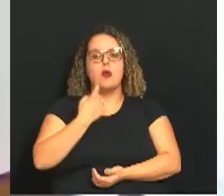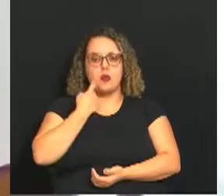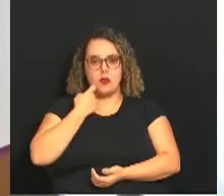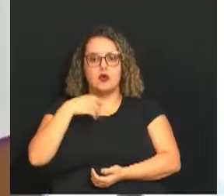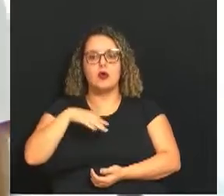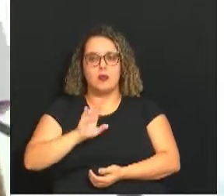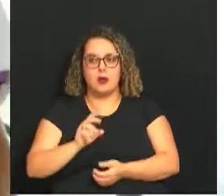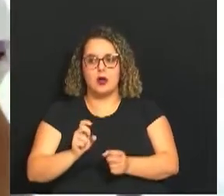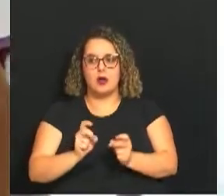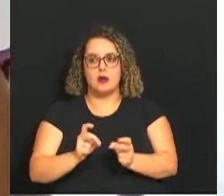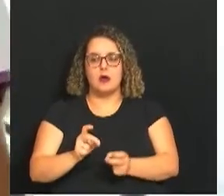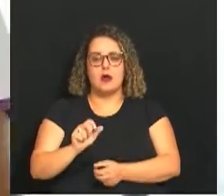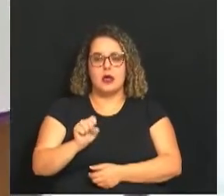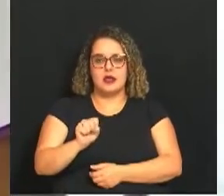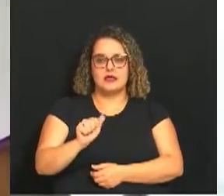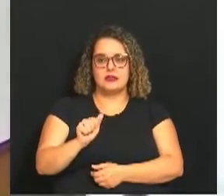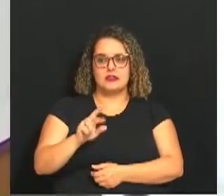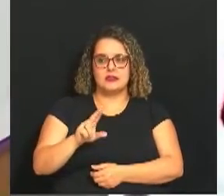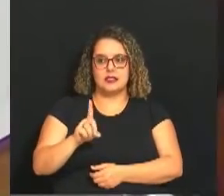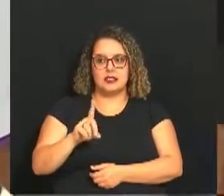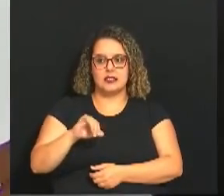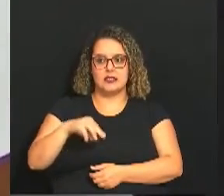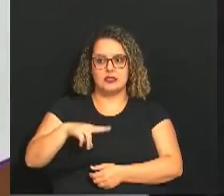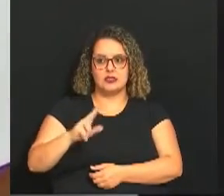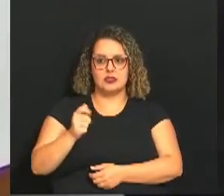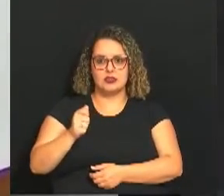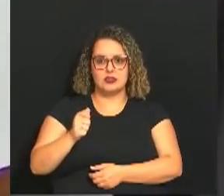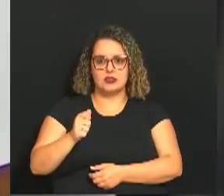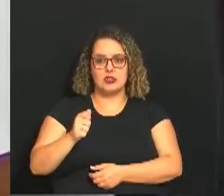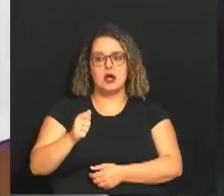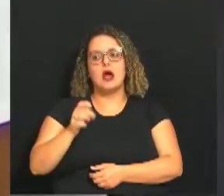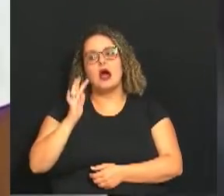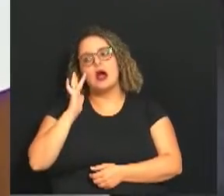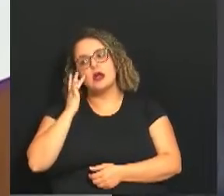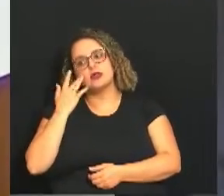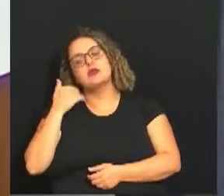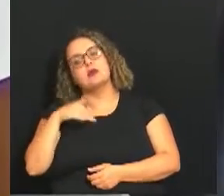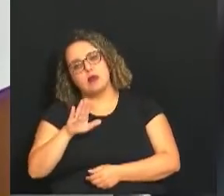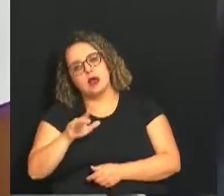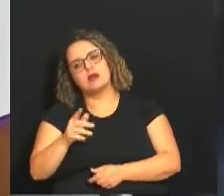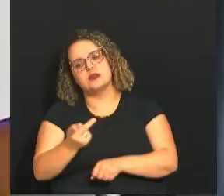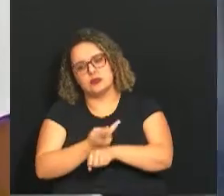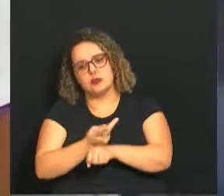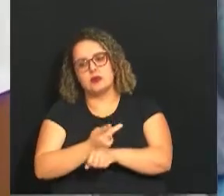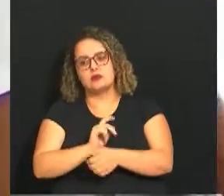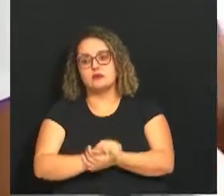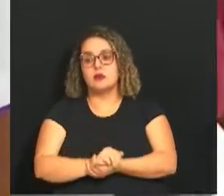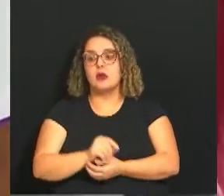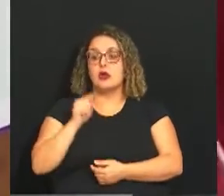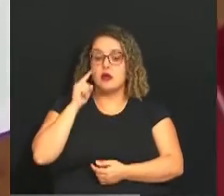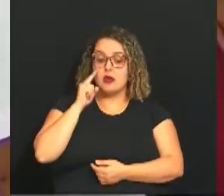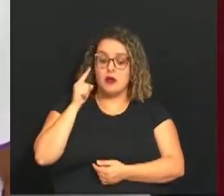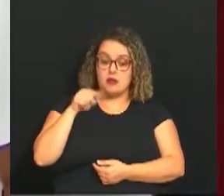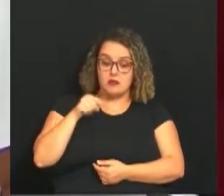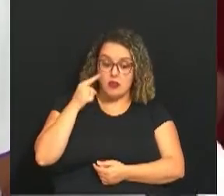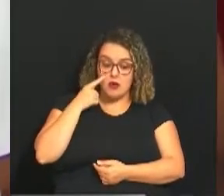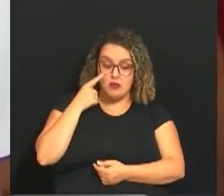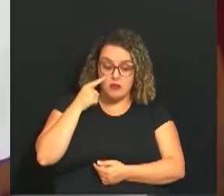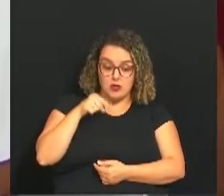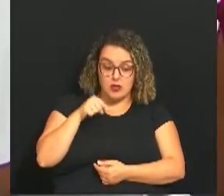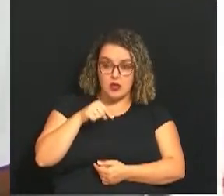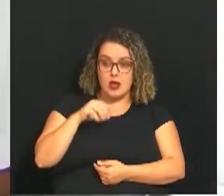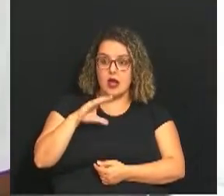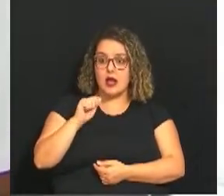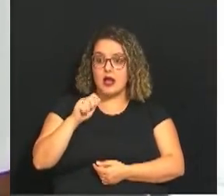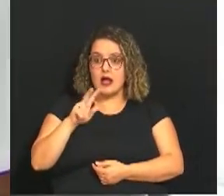a sardinha. É o peixe que o povo mais procura. Eu estou vendo aqui, Edilson, aqui a gente tem a sardinha, tem a